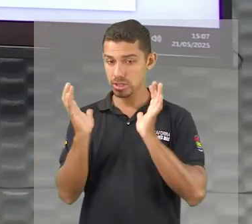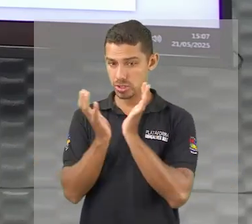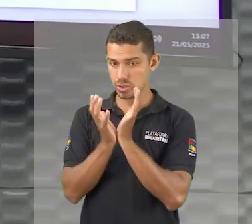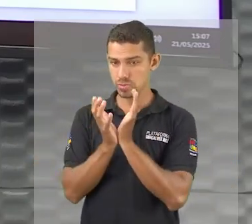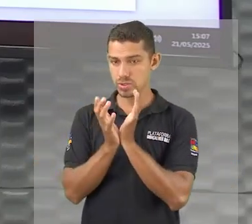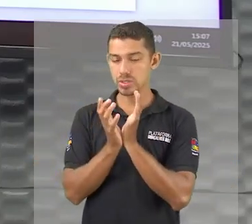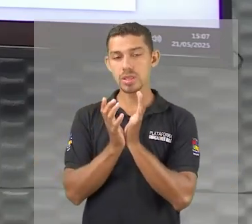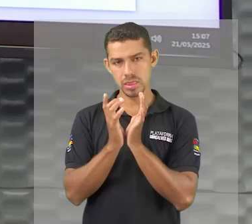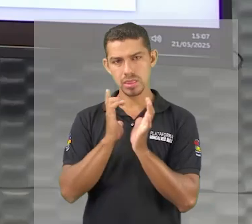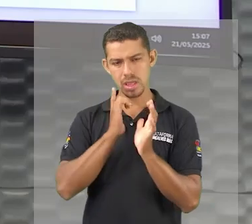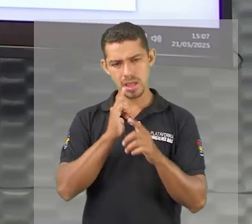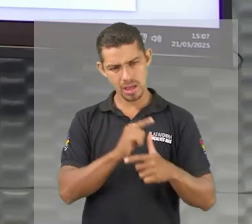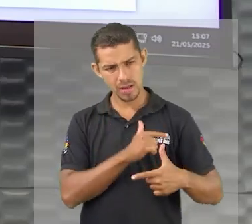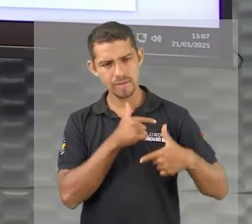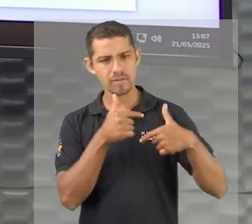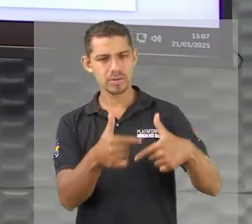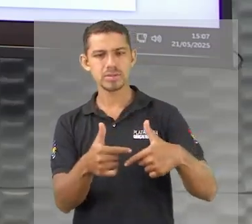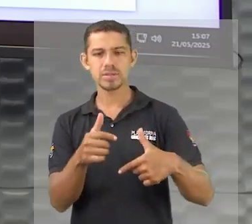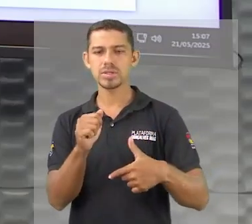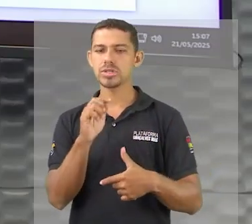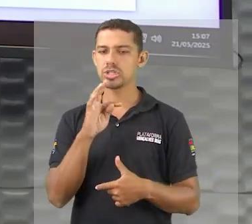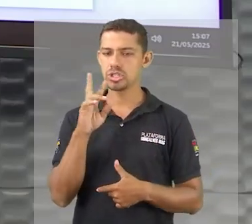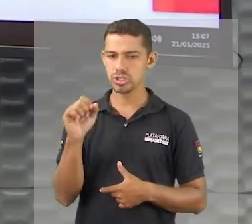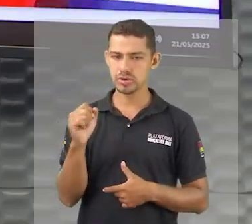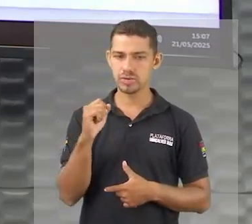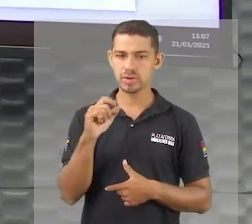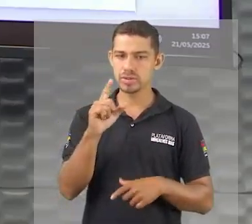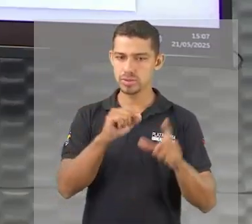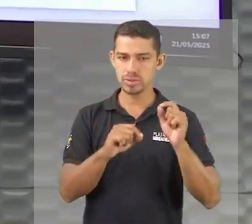tenham voz ativa nas decisões políticas.